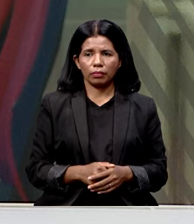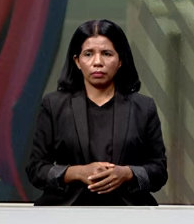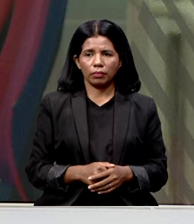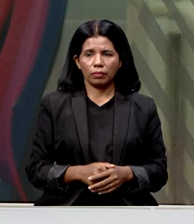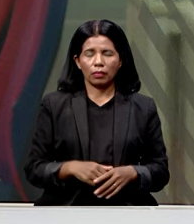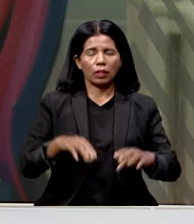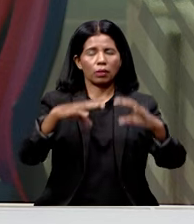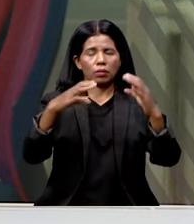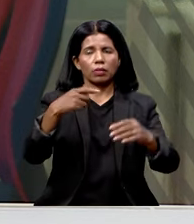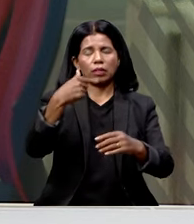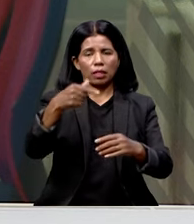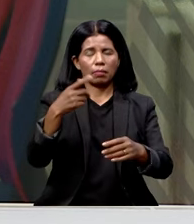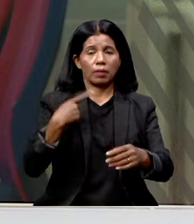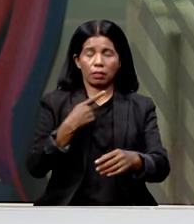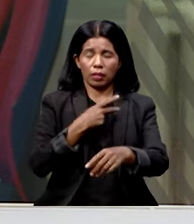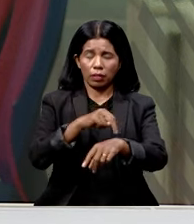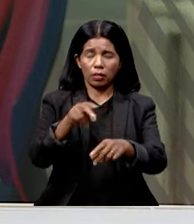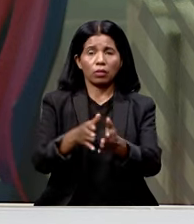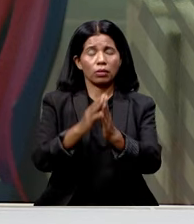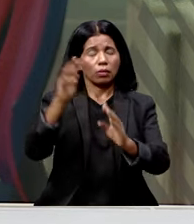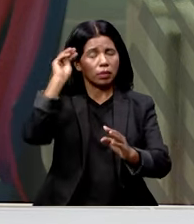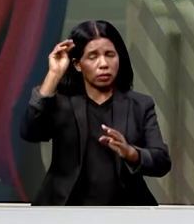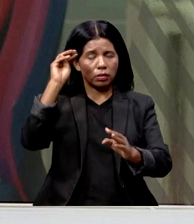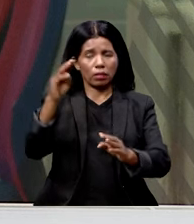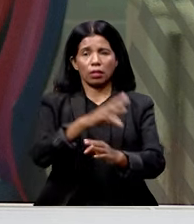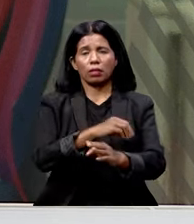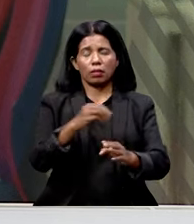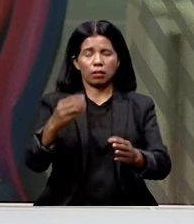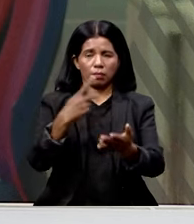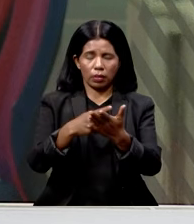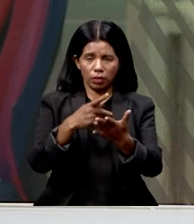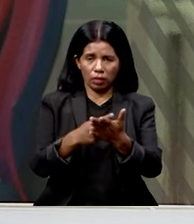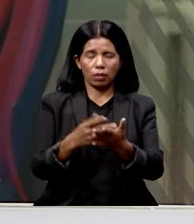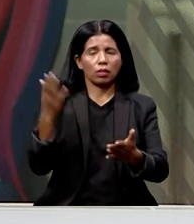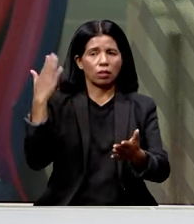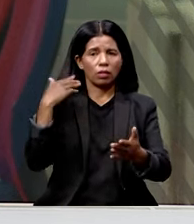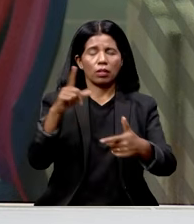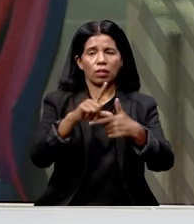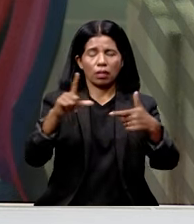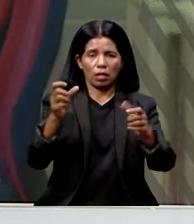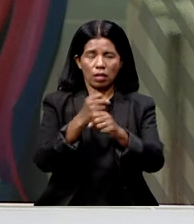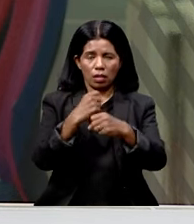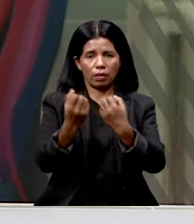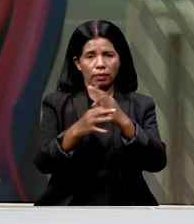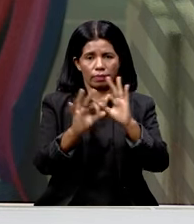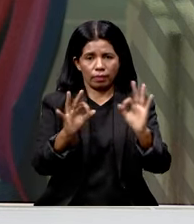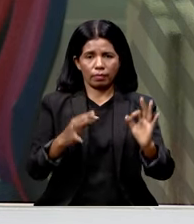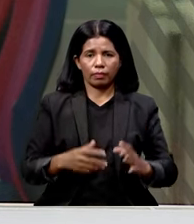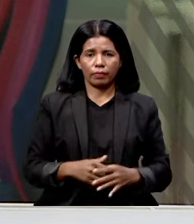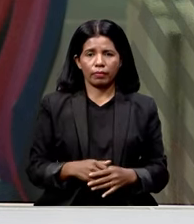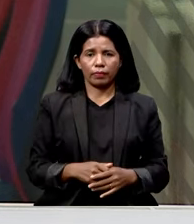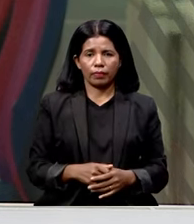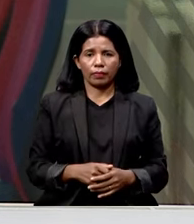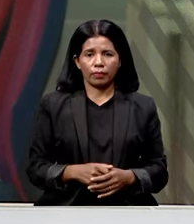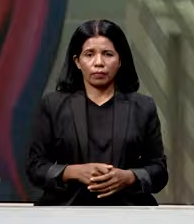Comissão de Joguei Parlamento Nacional, o Ministério da Educação, na atual do pagamento, para o projeto NB, mas finaliza ONA.